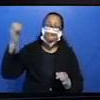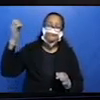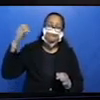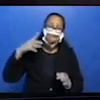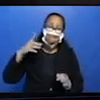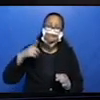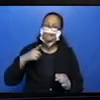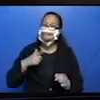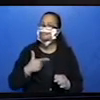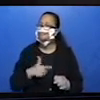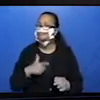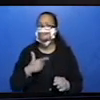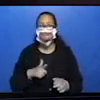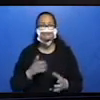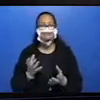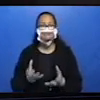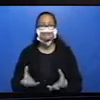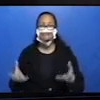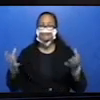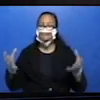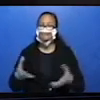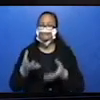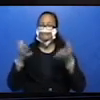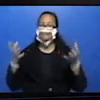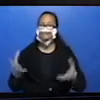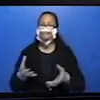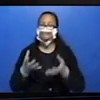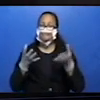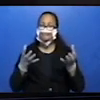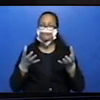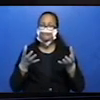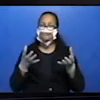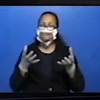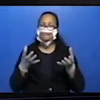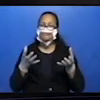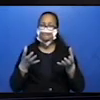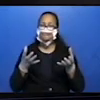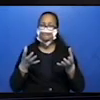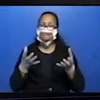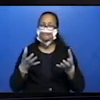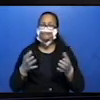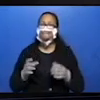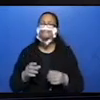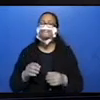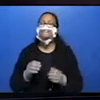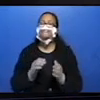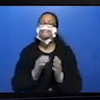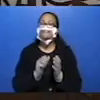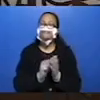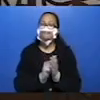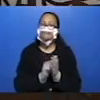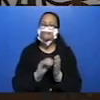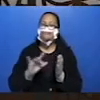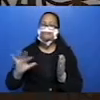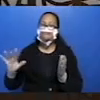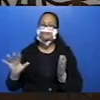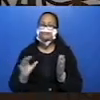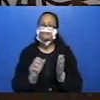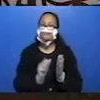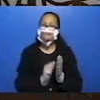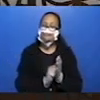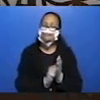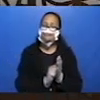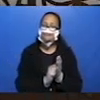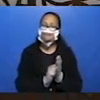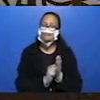vamos lá. Clorofila, pigmento que dá coloração verde às folhas. Mesmo que seja pouquinho, a planta